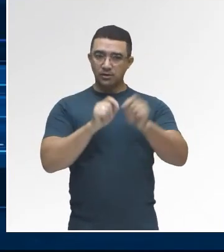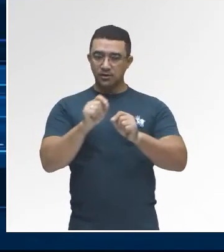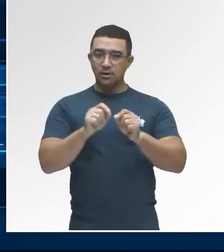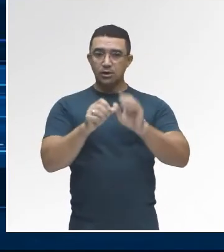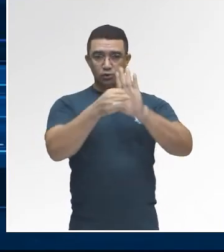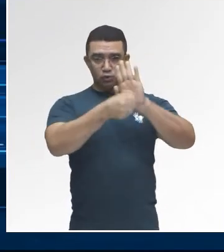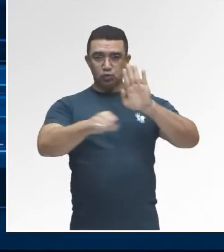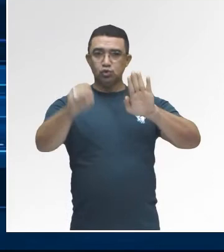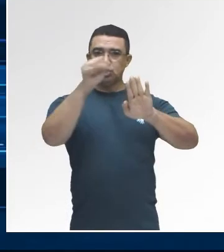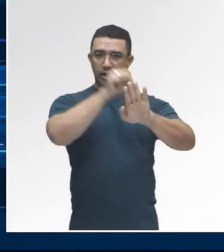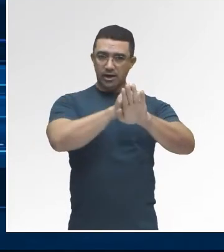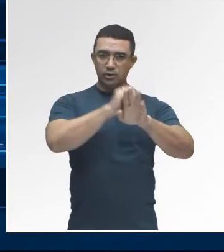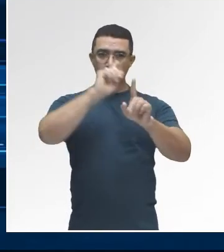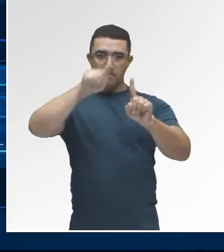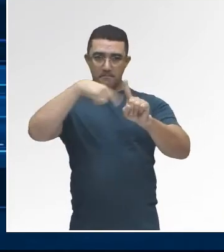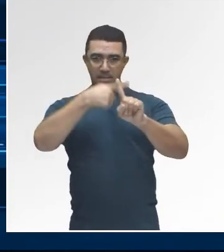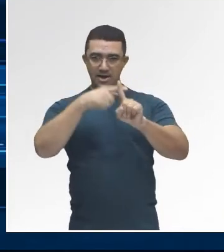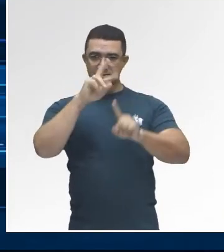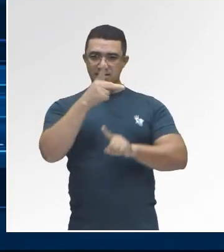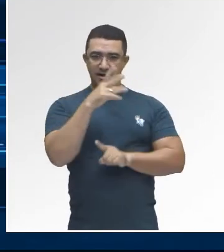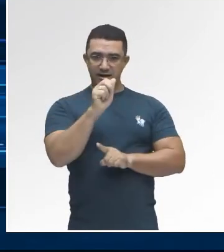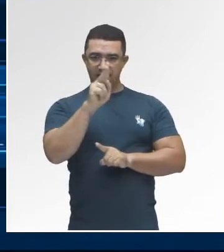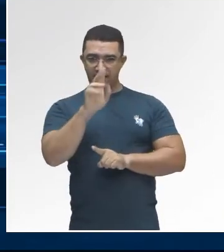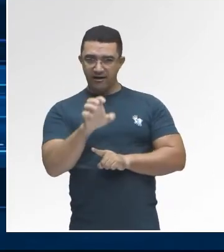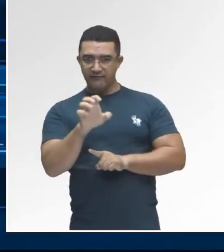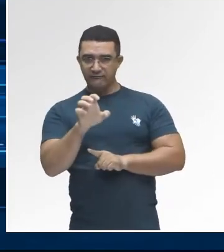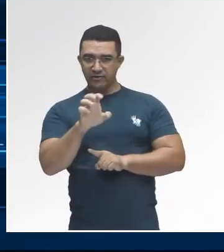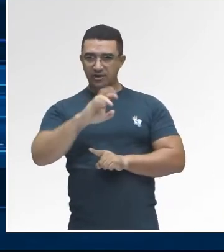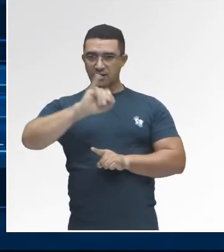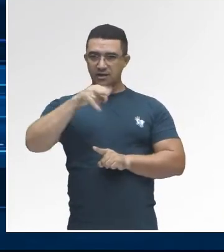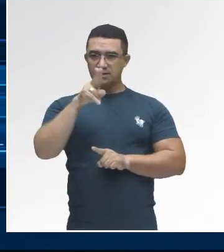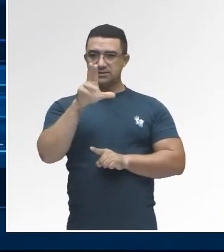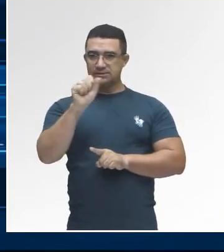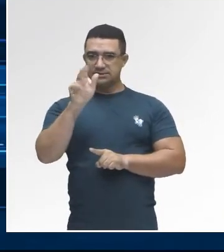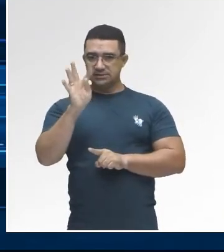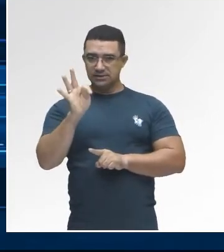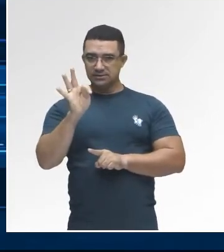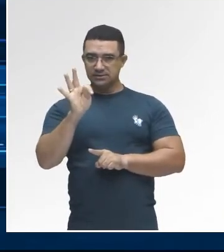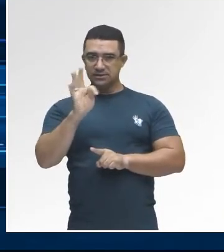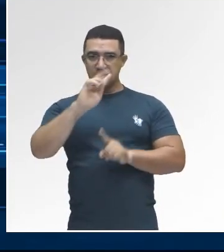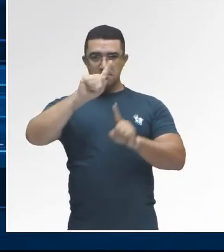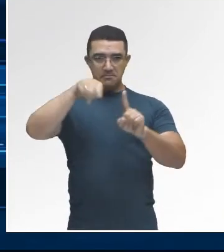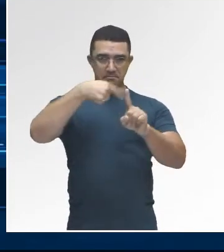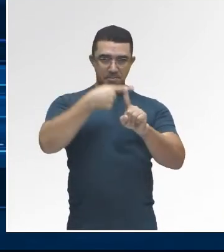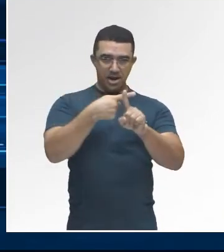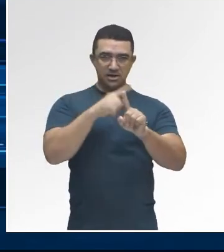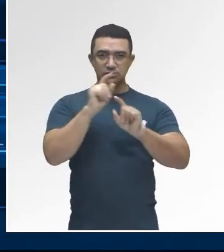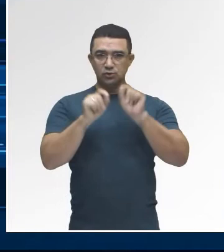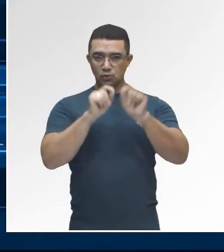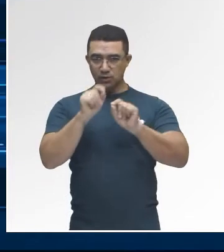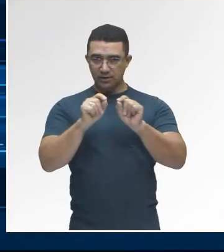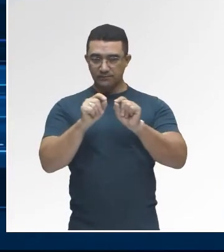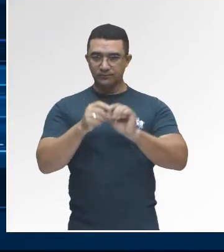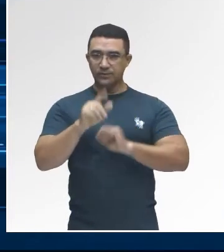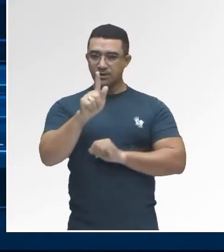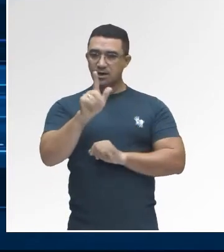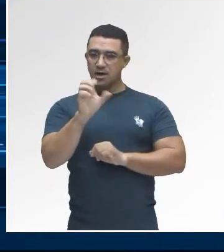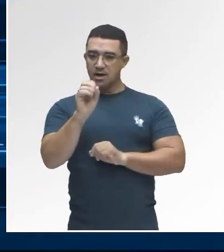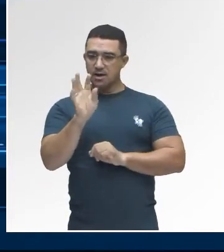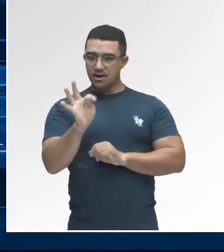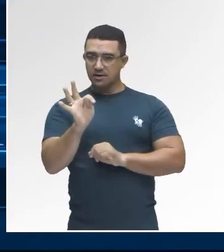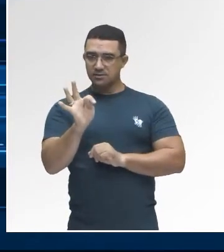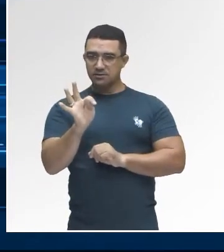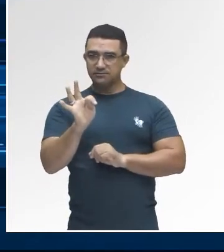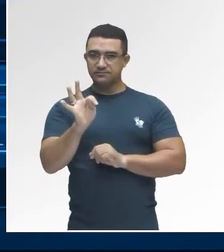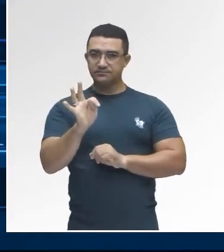né, o verbo no passado, aliás, no particípio, que é o got, ok? O verbo got está no particípio ali. E a expressão